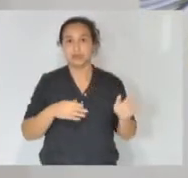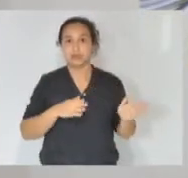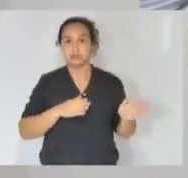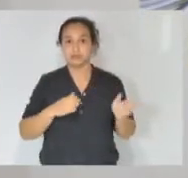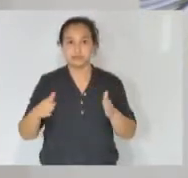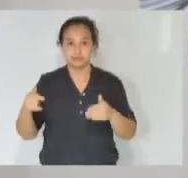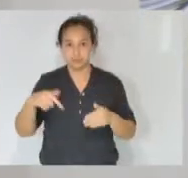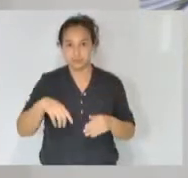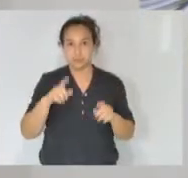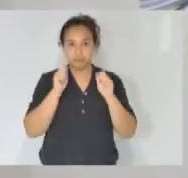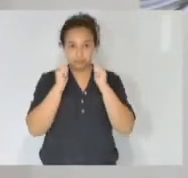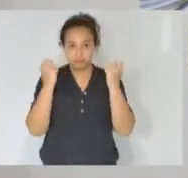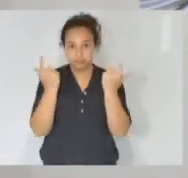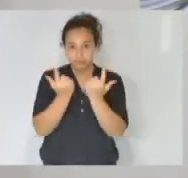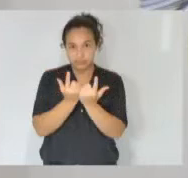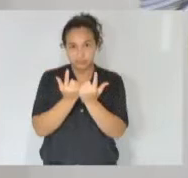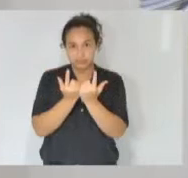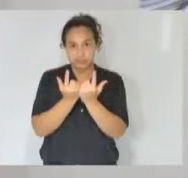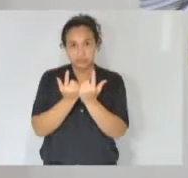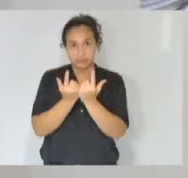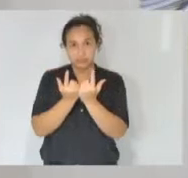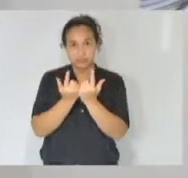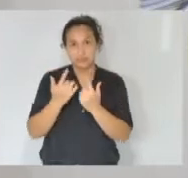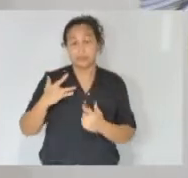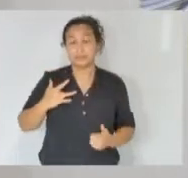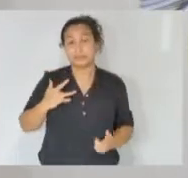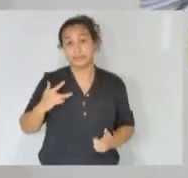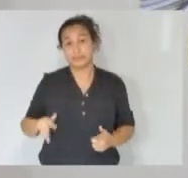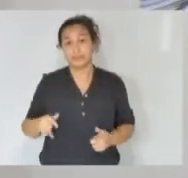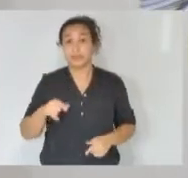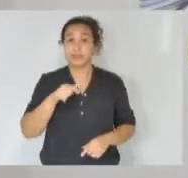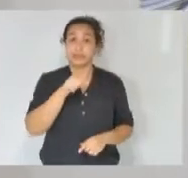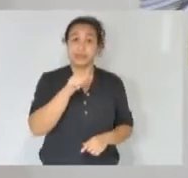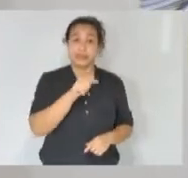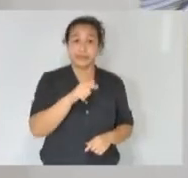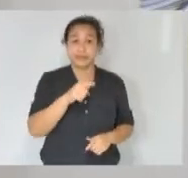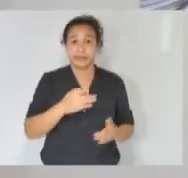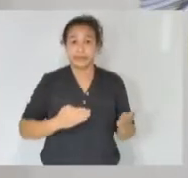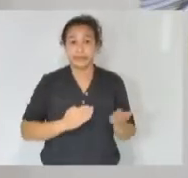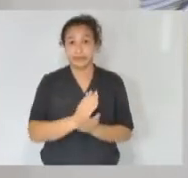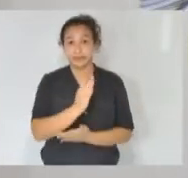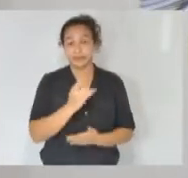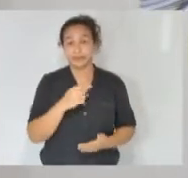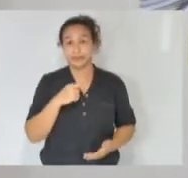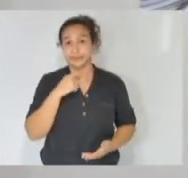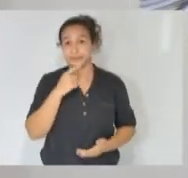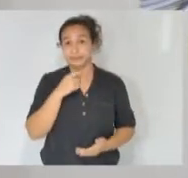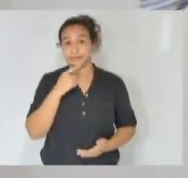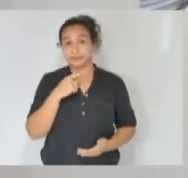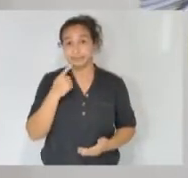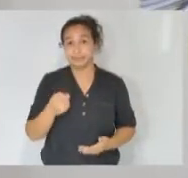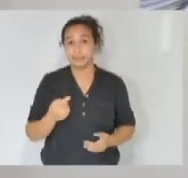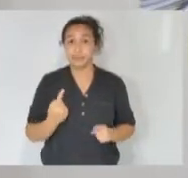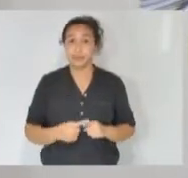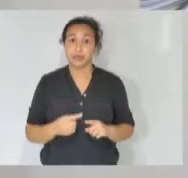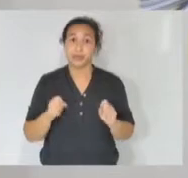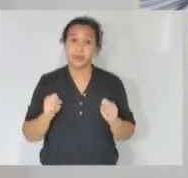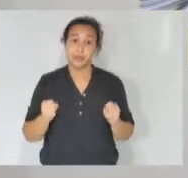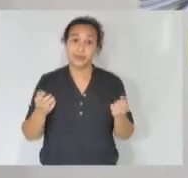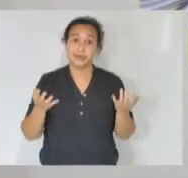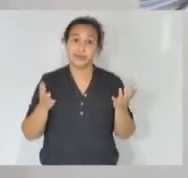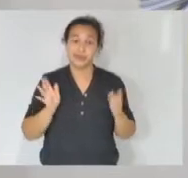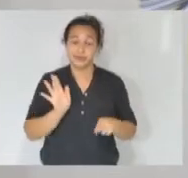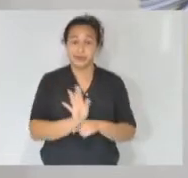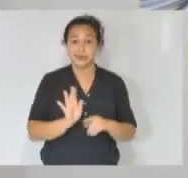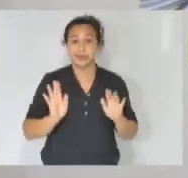Legislativa. É uma pena, deputado Bruno, que esse projeto de lei ainda não está aprovado, porque ele poderia já ser útil para